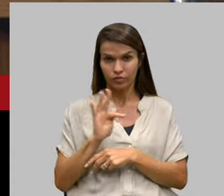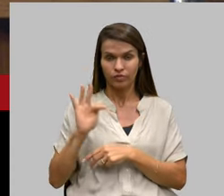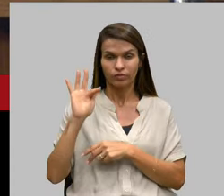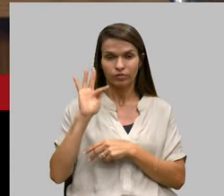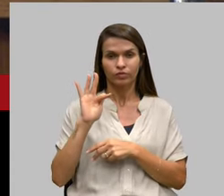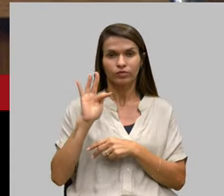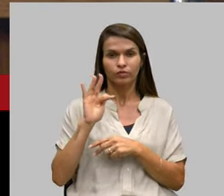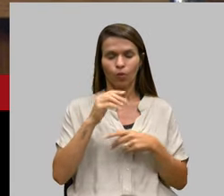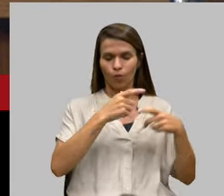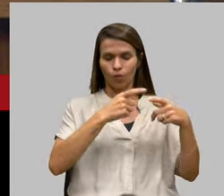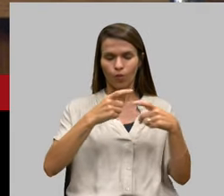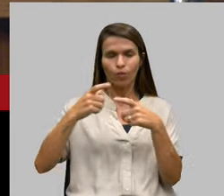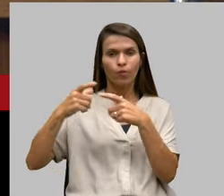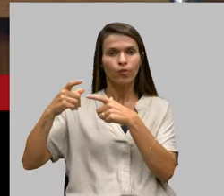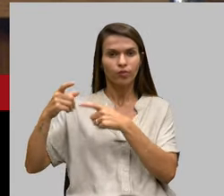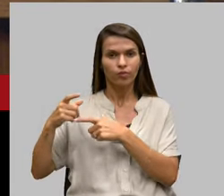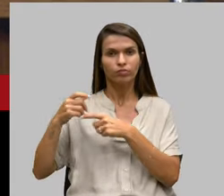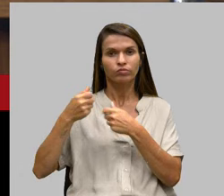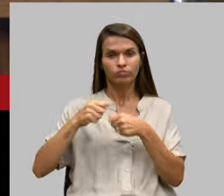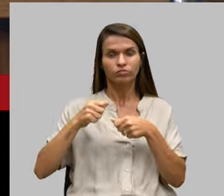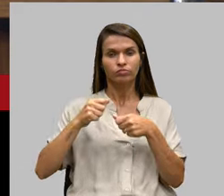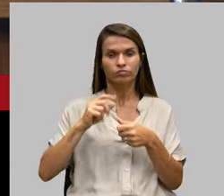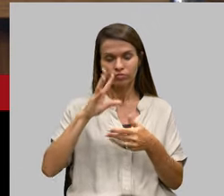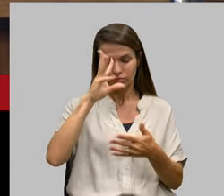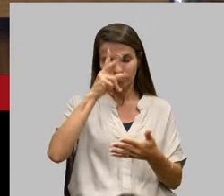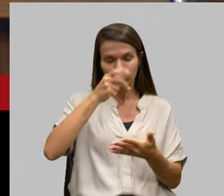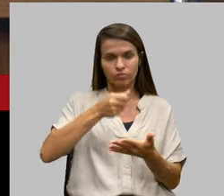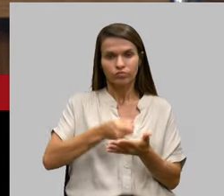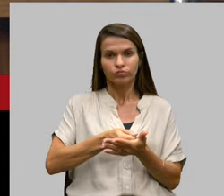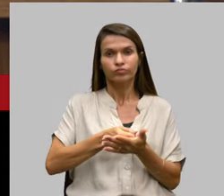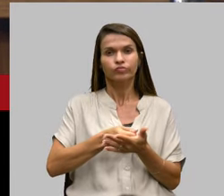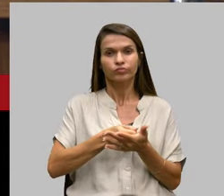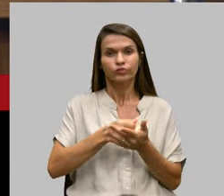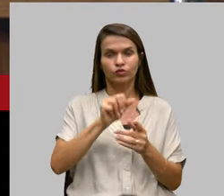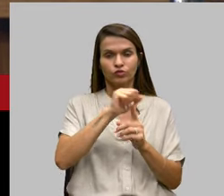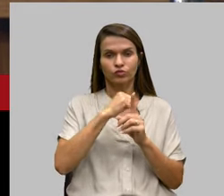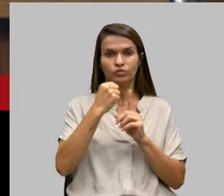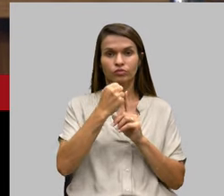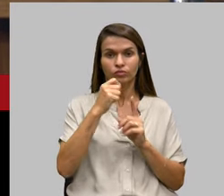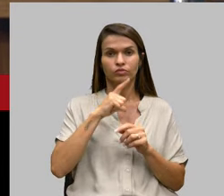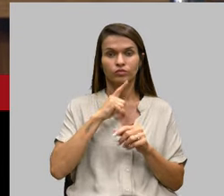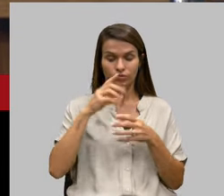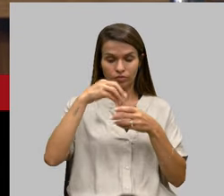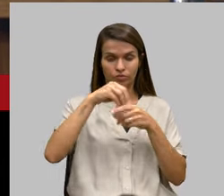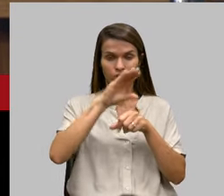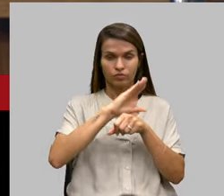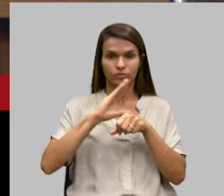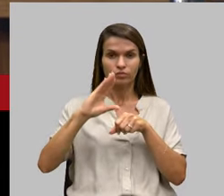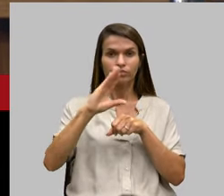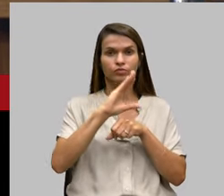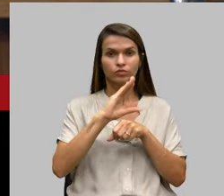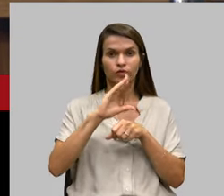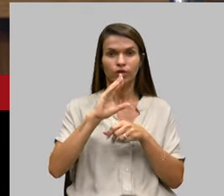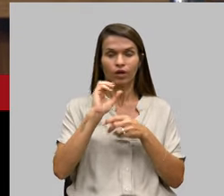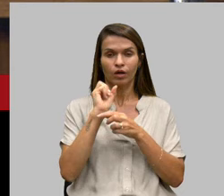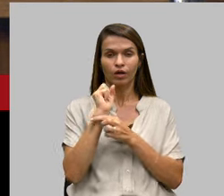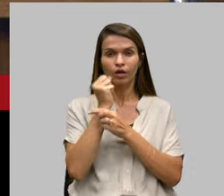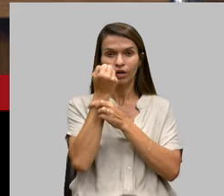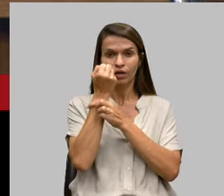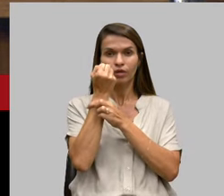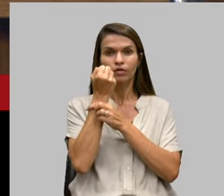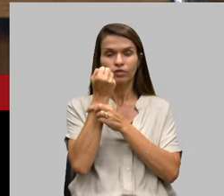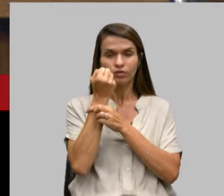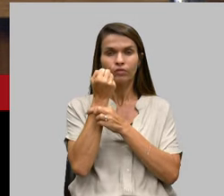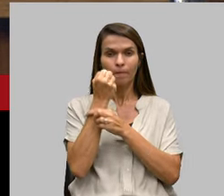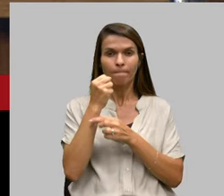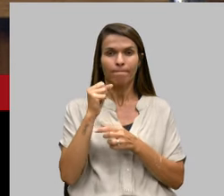propriedade tem que cumprir a sua função social é o que tá na Constituição é garantido o direito de propriedade